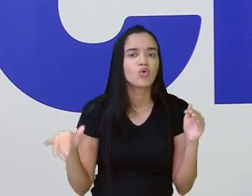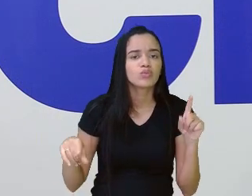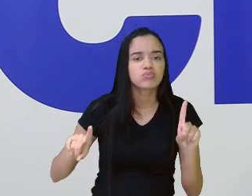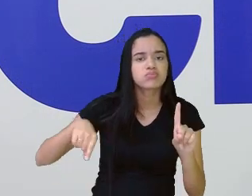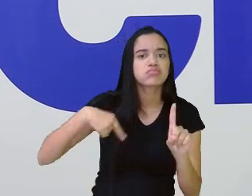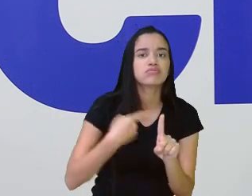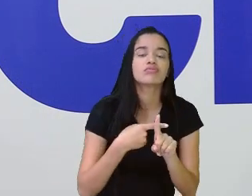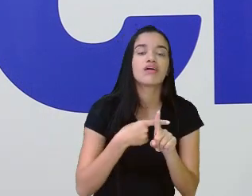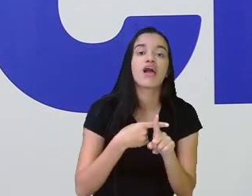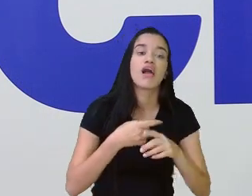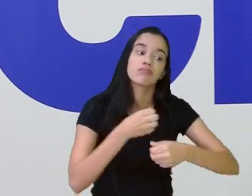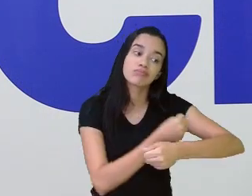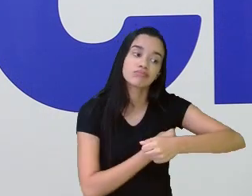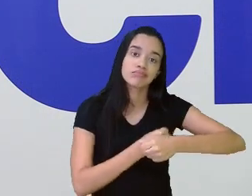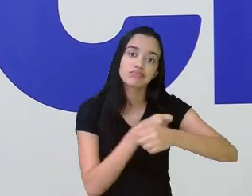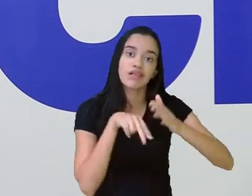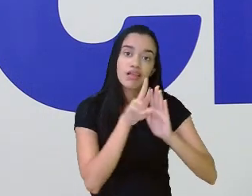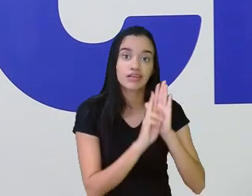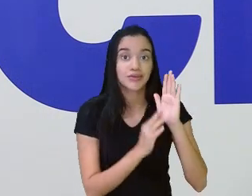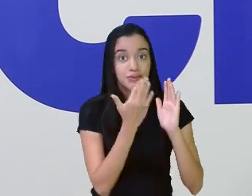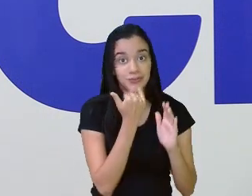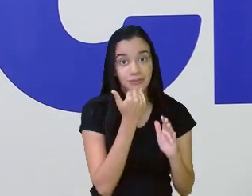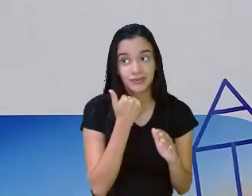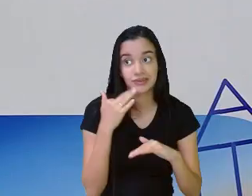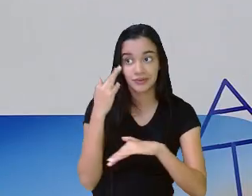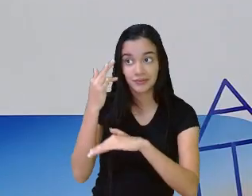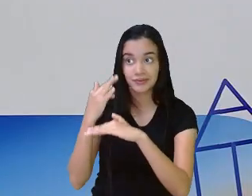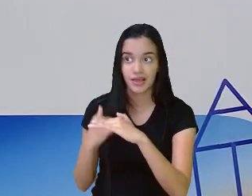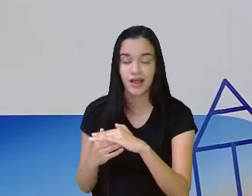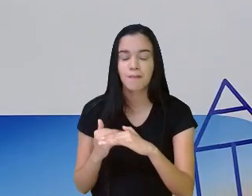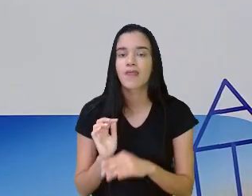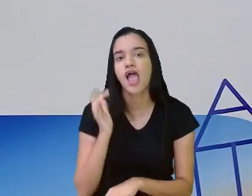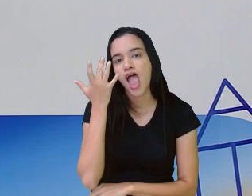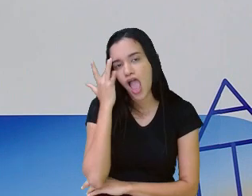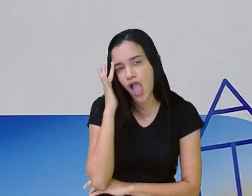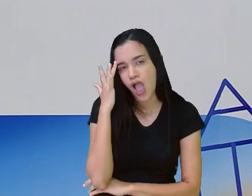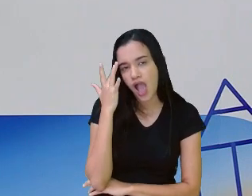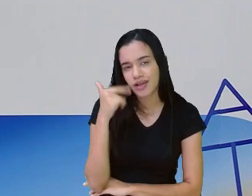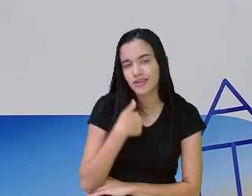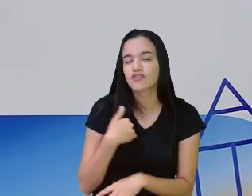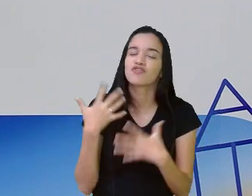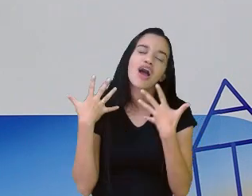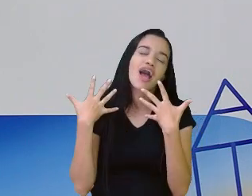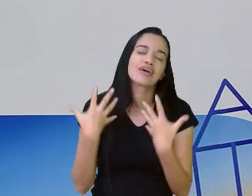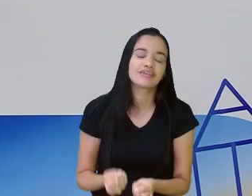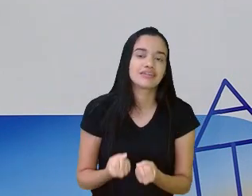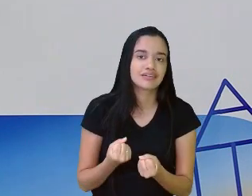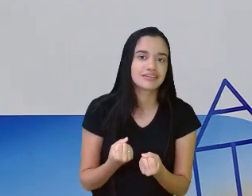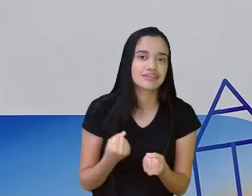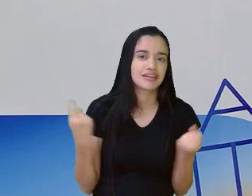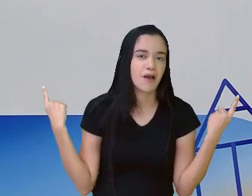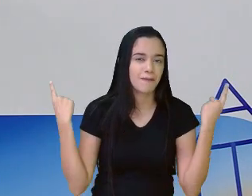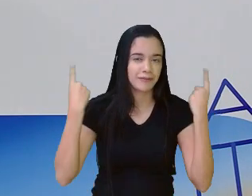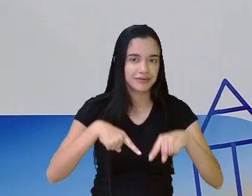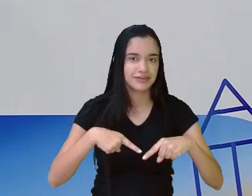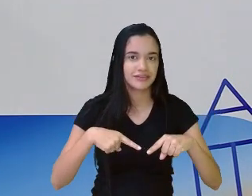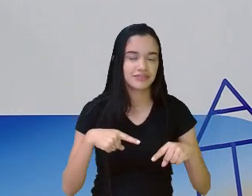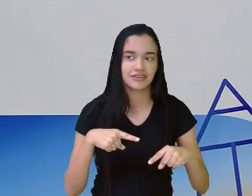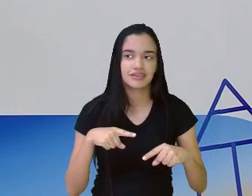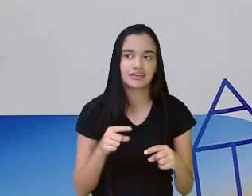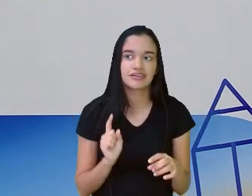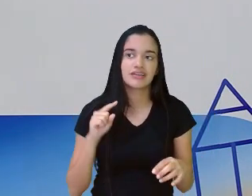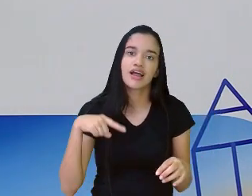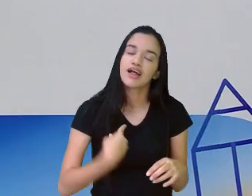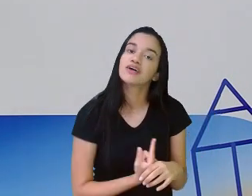receita culinária com fração e vamos ver o que é que dá. Eu acho que eu vou aceitar esse desafio. A gente faz